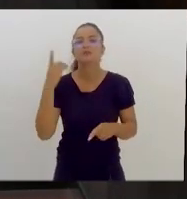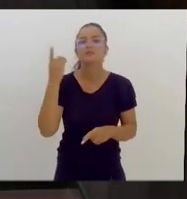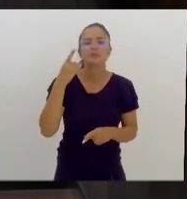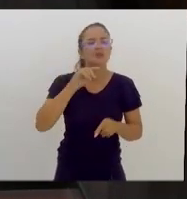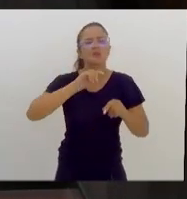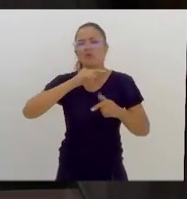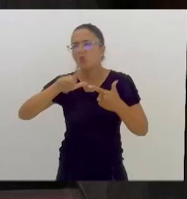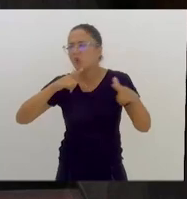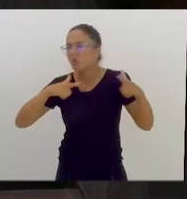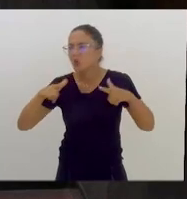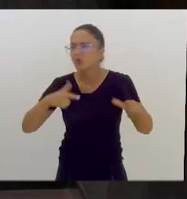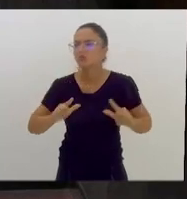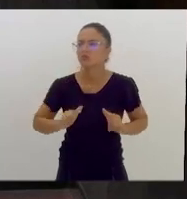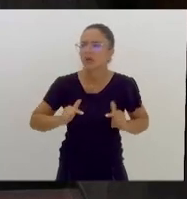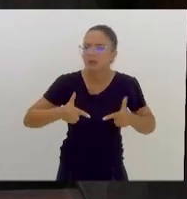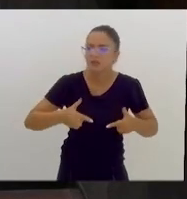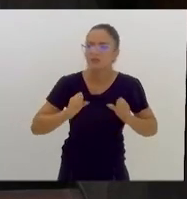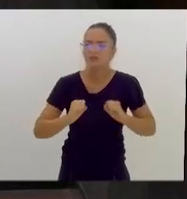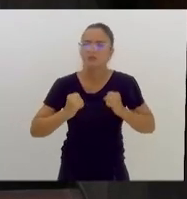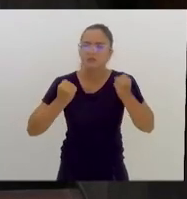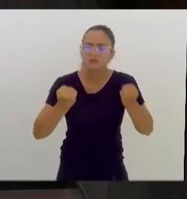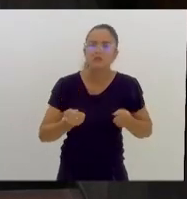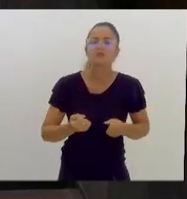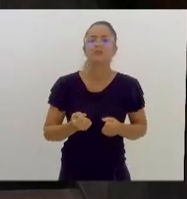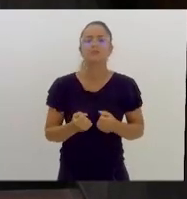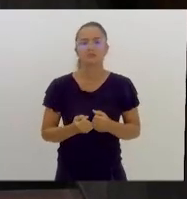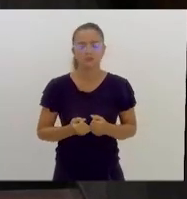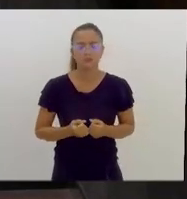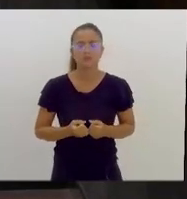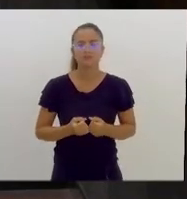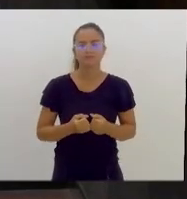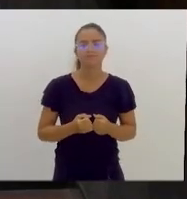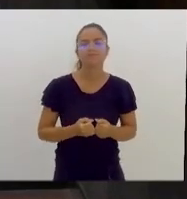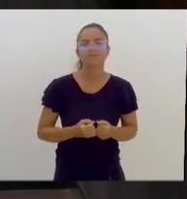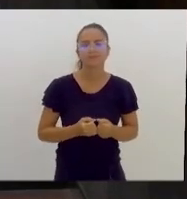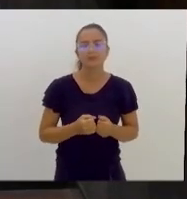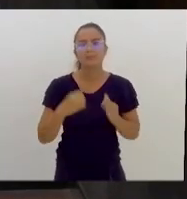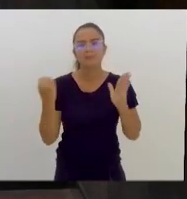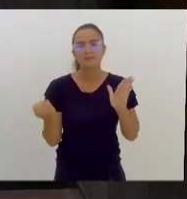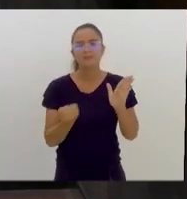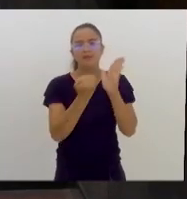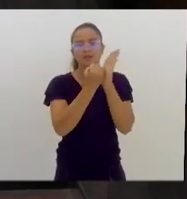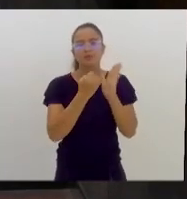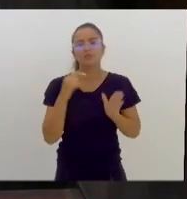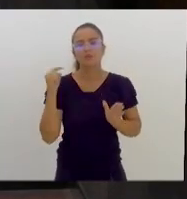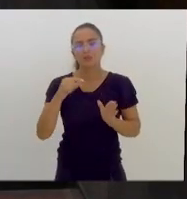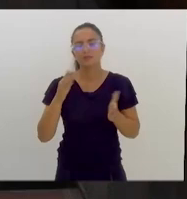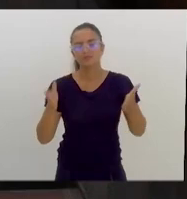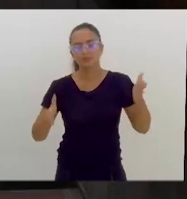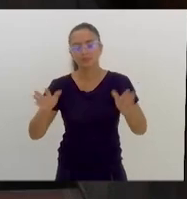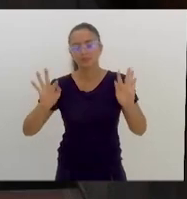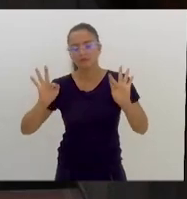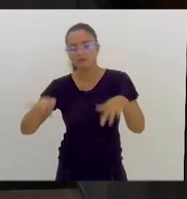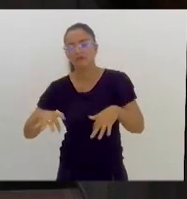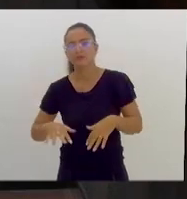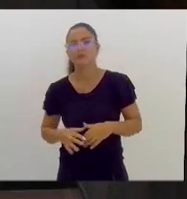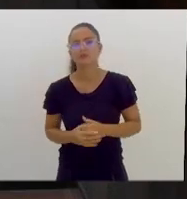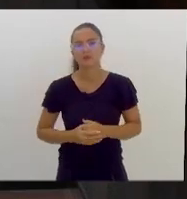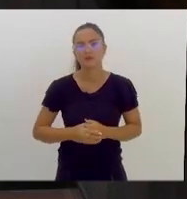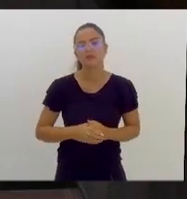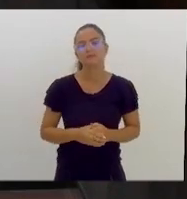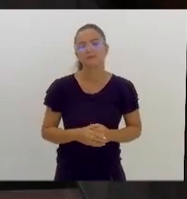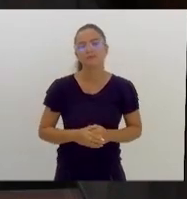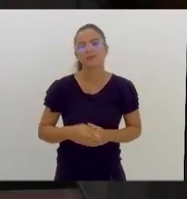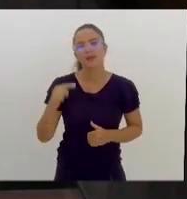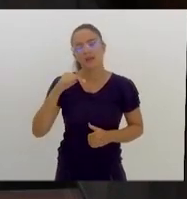participaram ativamente desse processo de discussão crucial e que marca esse final de mandato dessa legislatura, com a